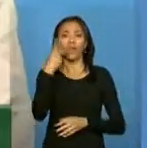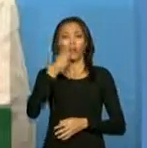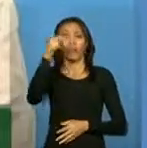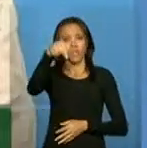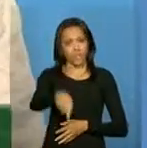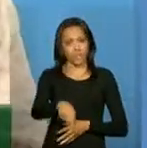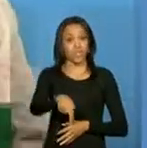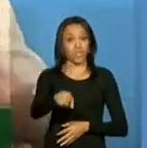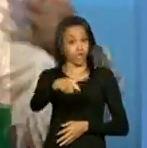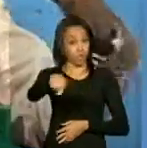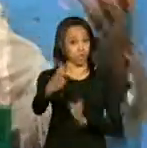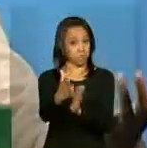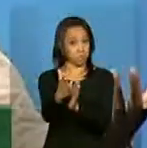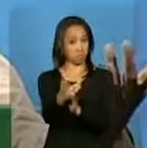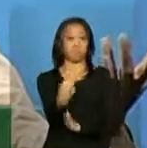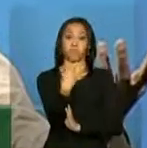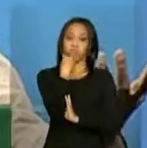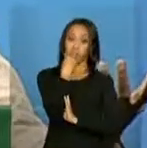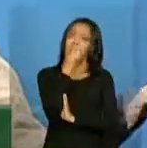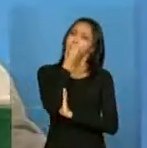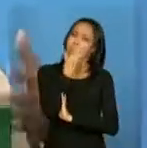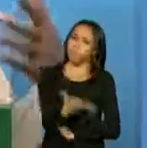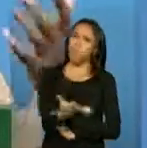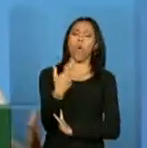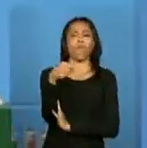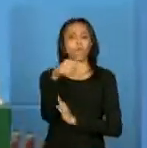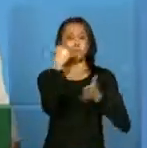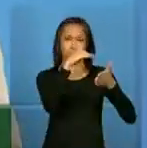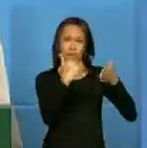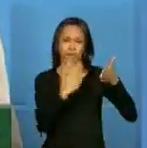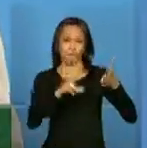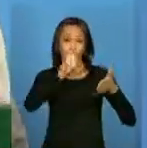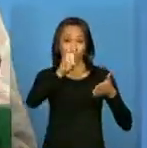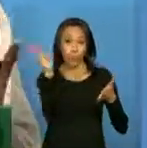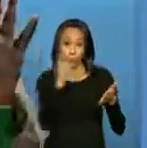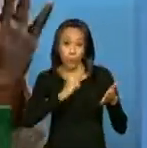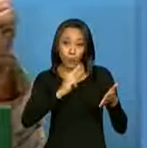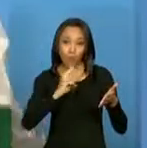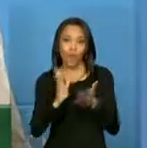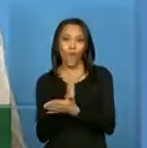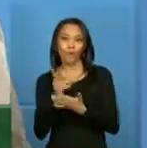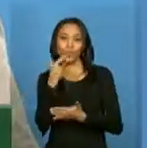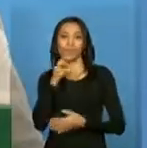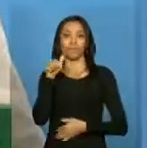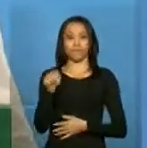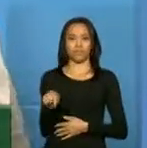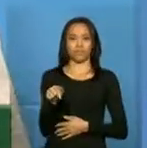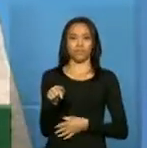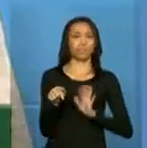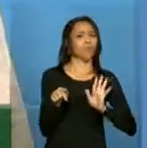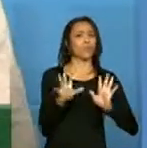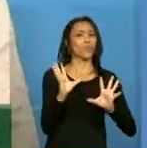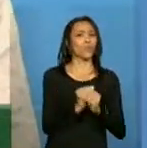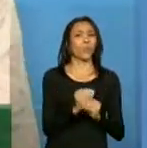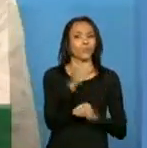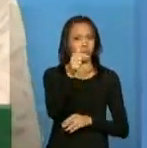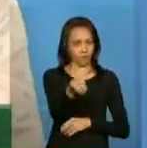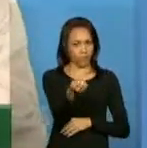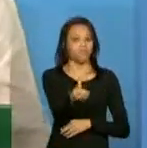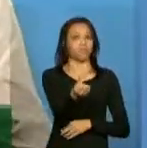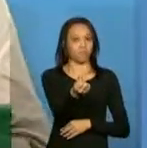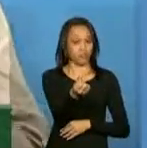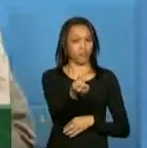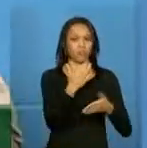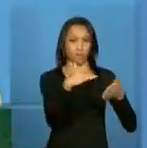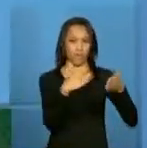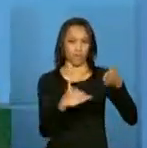pessoas vieram me elogiar, falar: que bom que o senhor trouxe cinco emergências. Outros falaram sete. Mas não é, não, são seis, viu? Mas foram